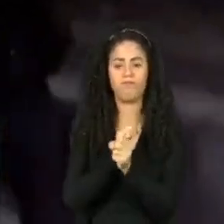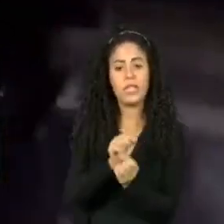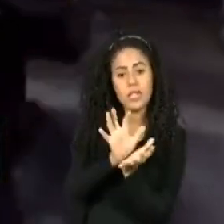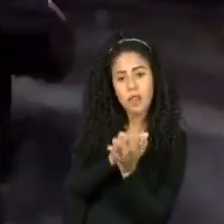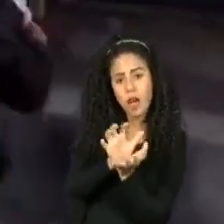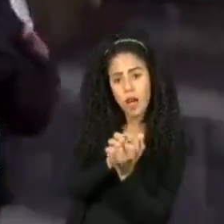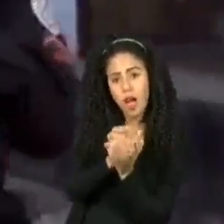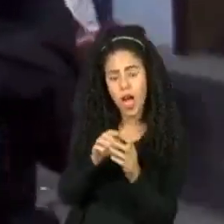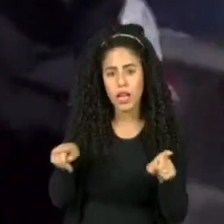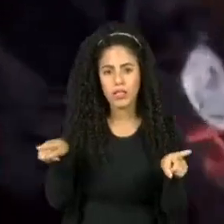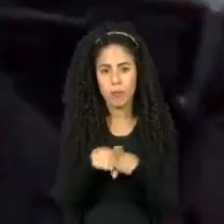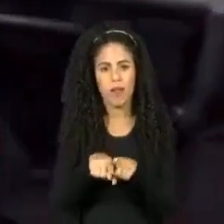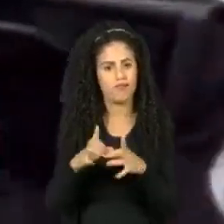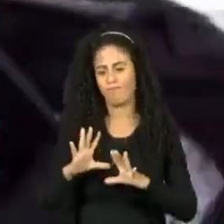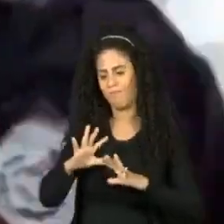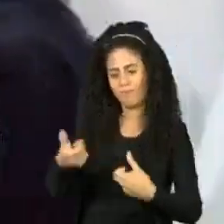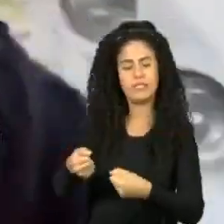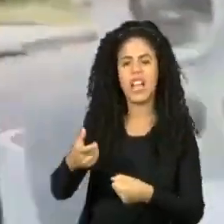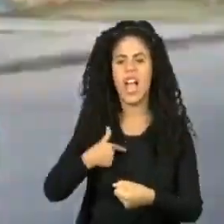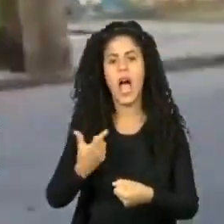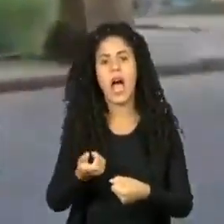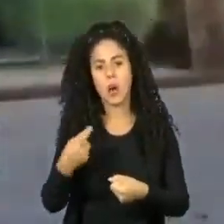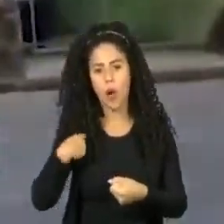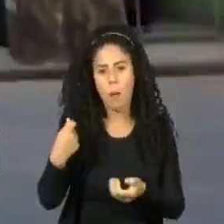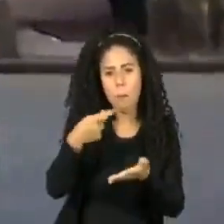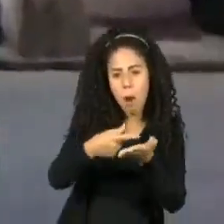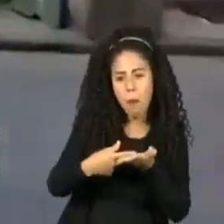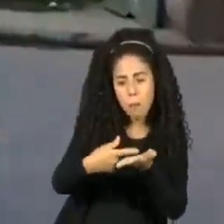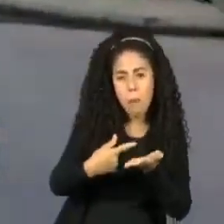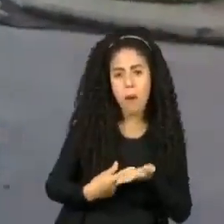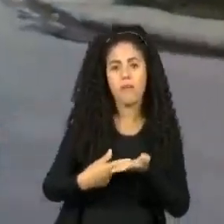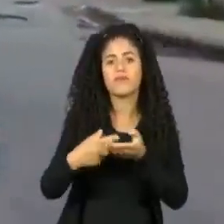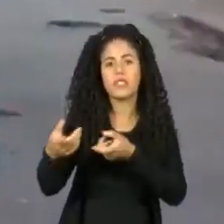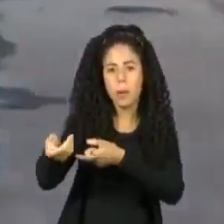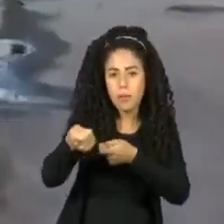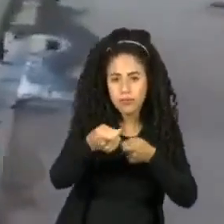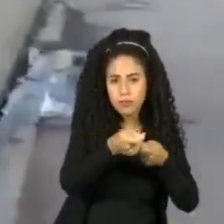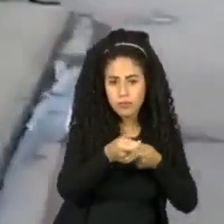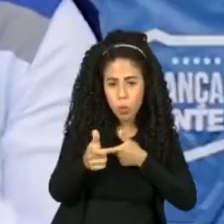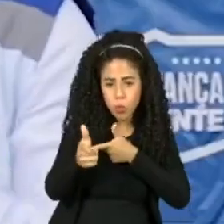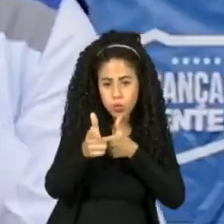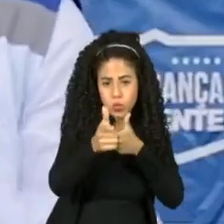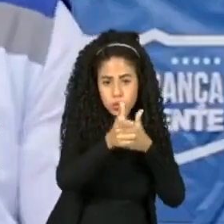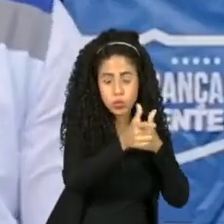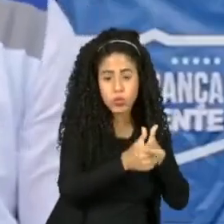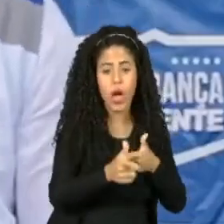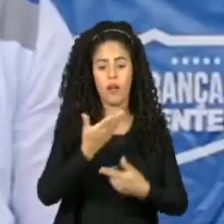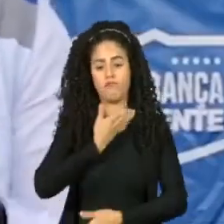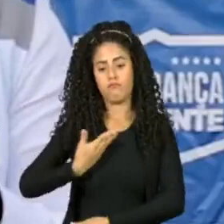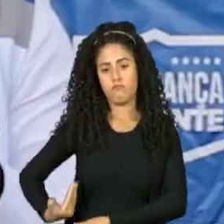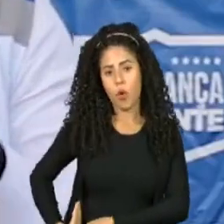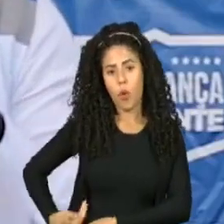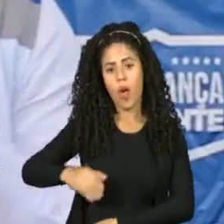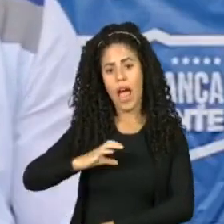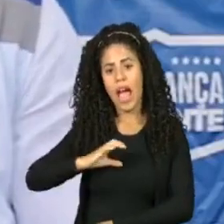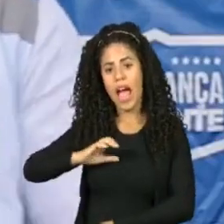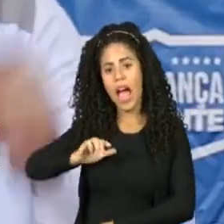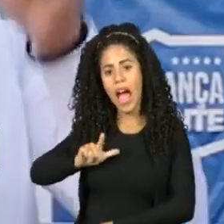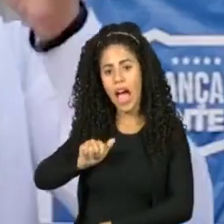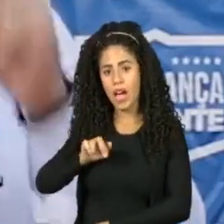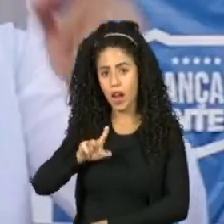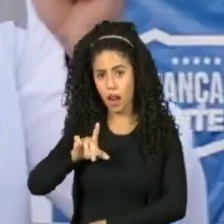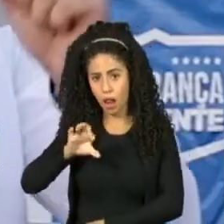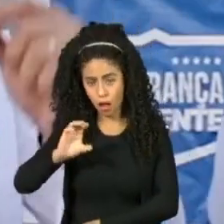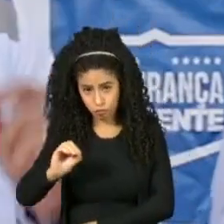Jacarezinho ficaram insatisfeitos por não participarem de nenhum processo de implementação do projeto. O governador do Rio, Cláudio Castro, só